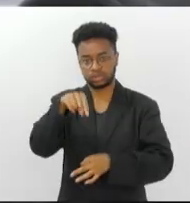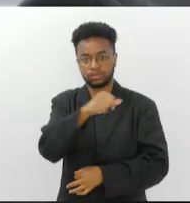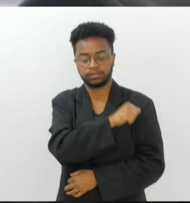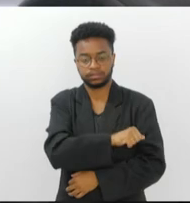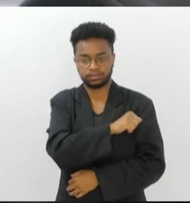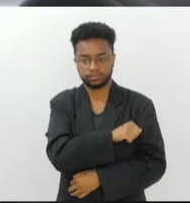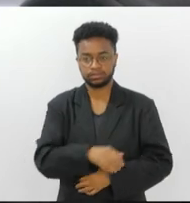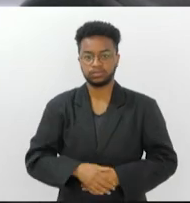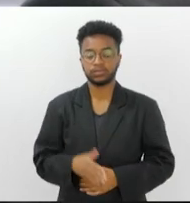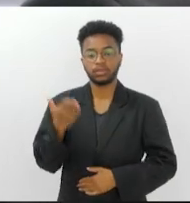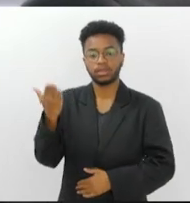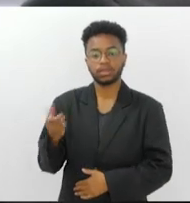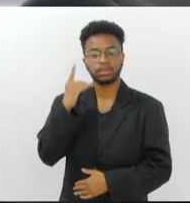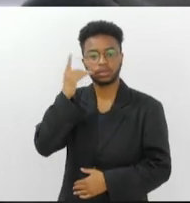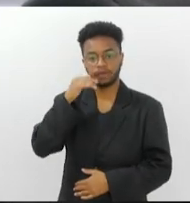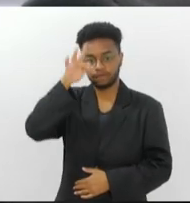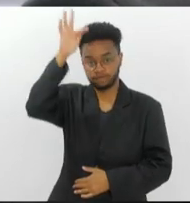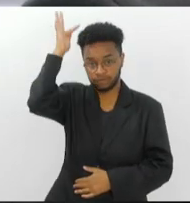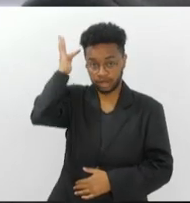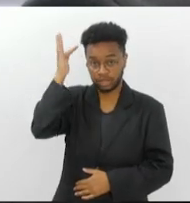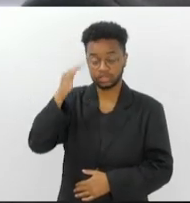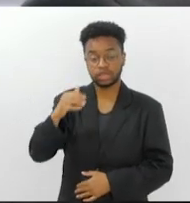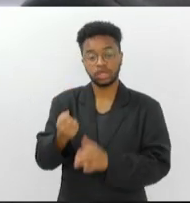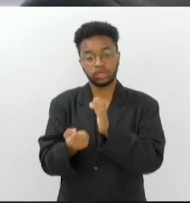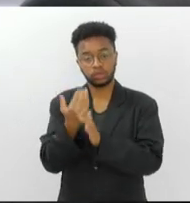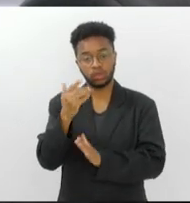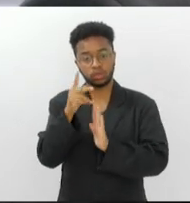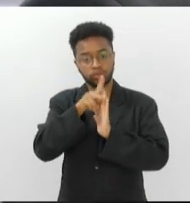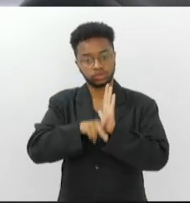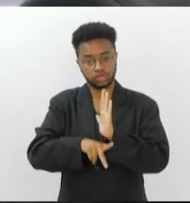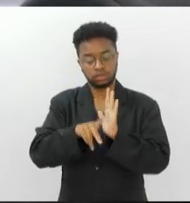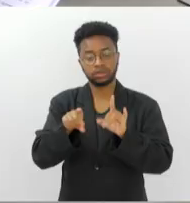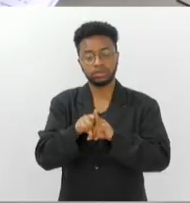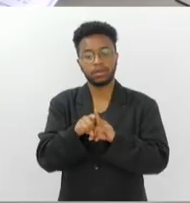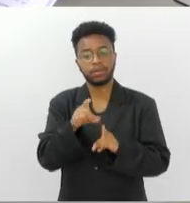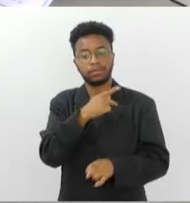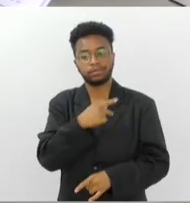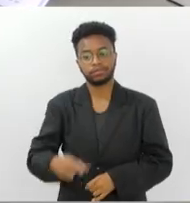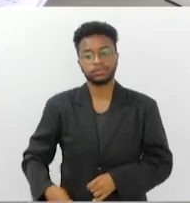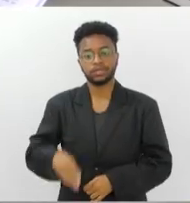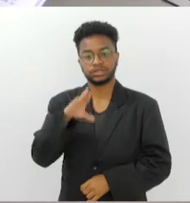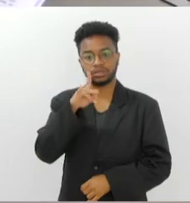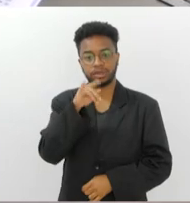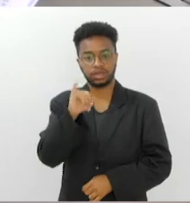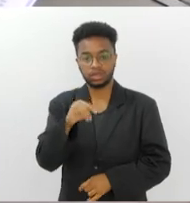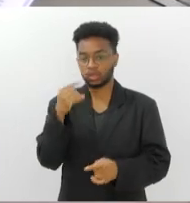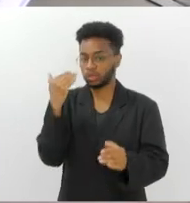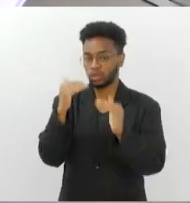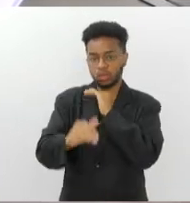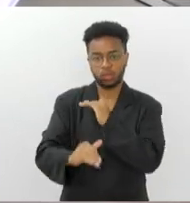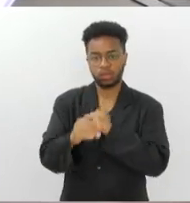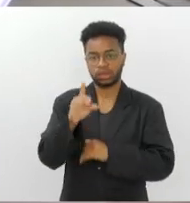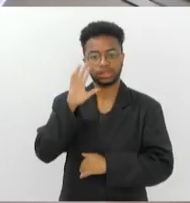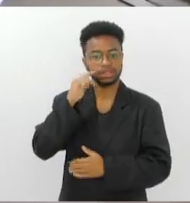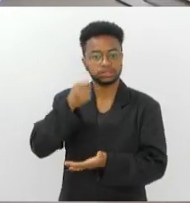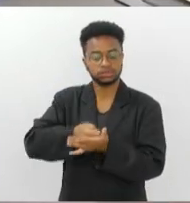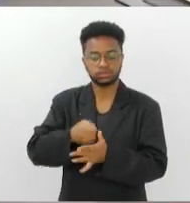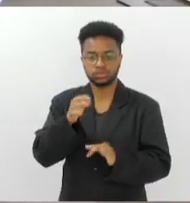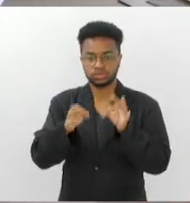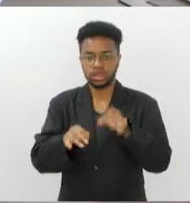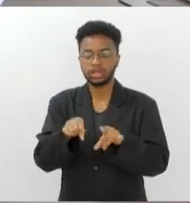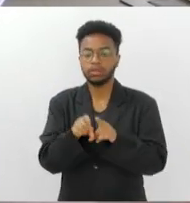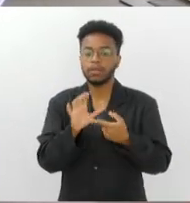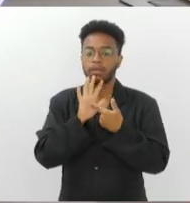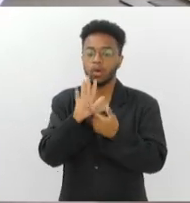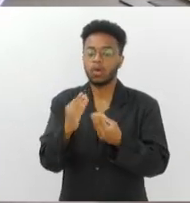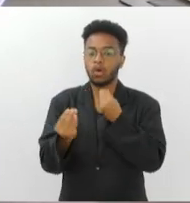O deputado Fred Pacheco, coautor do projeto e presidente da CPI, discorda da decisão da Justiça e destaca a importância